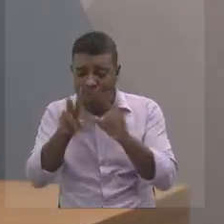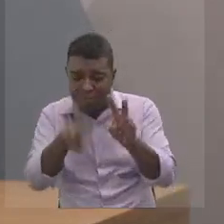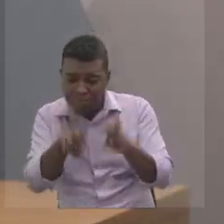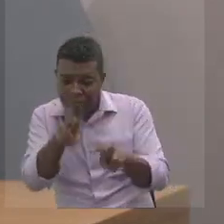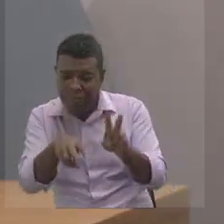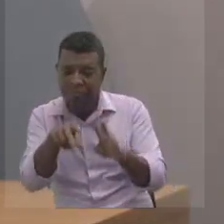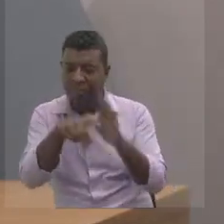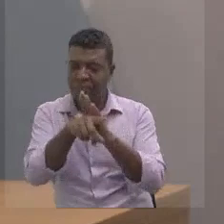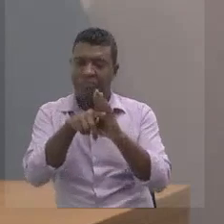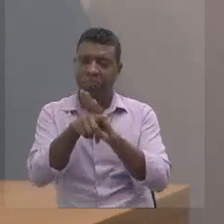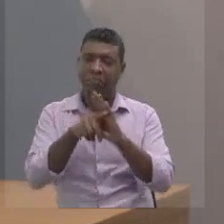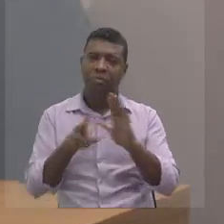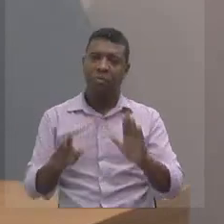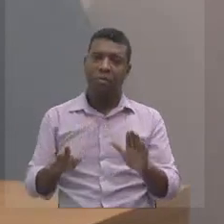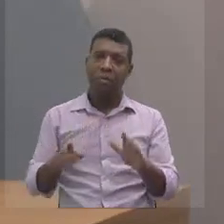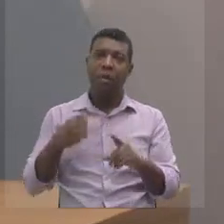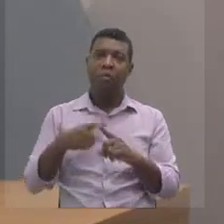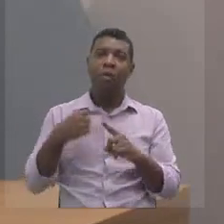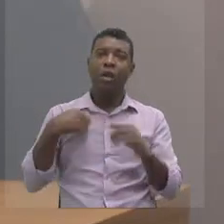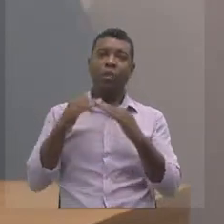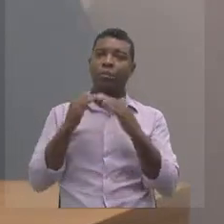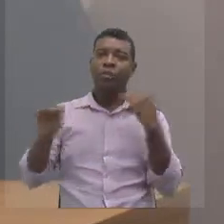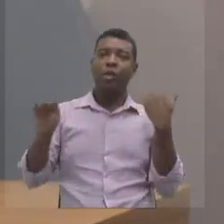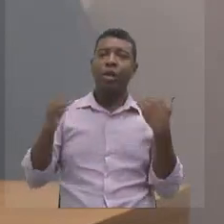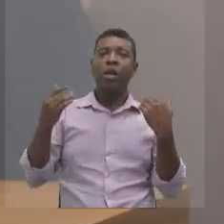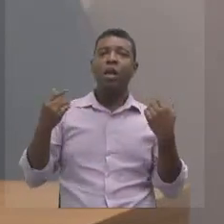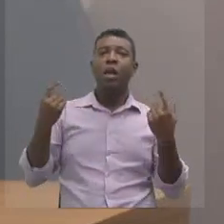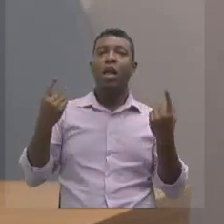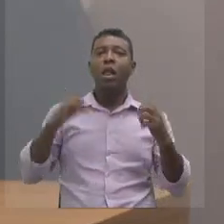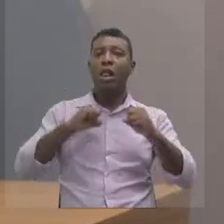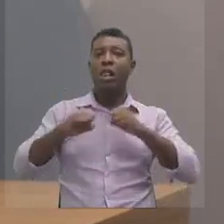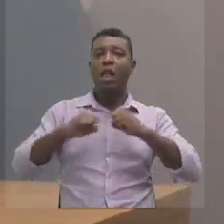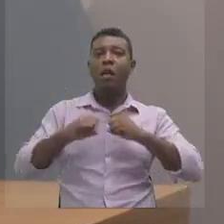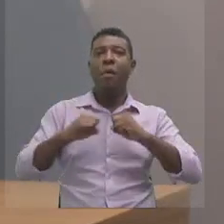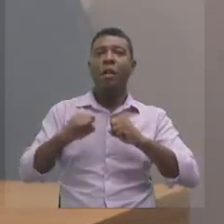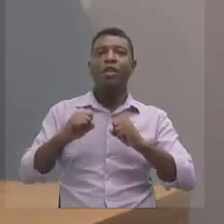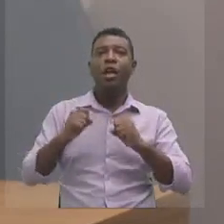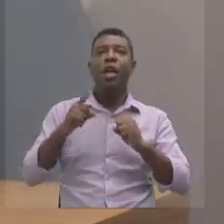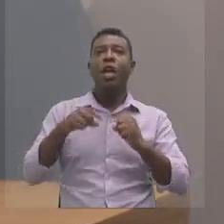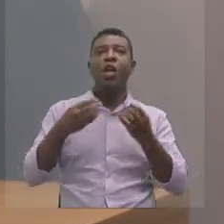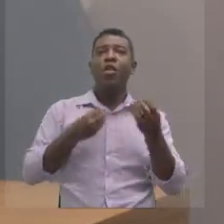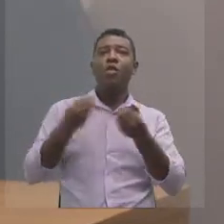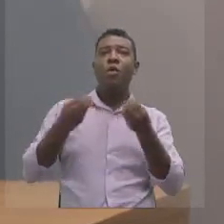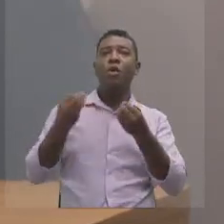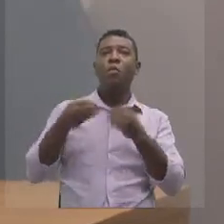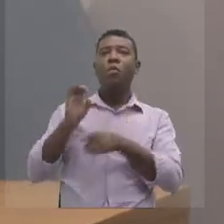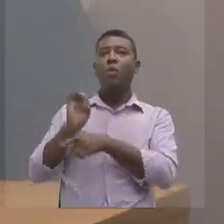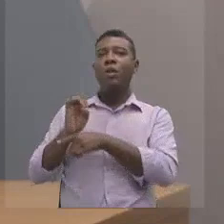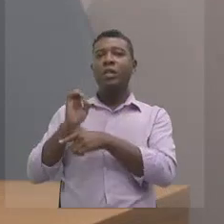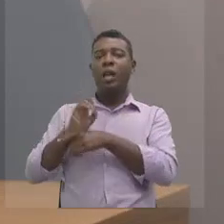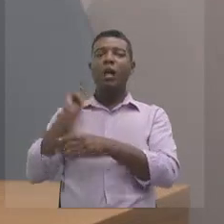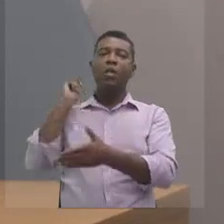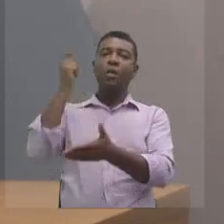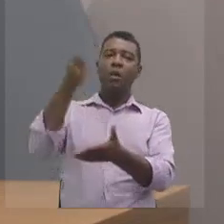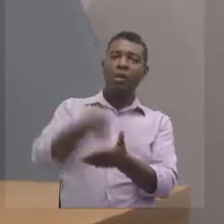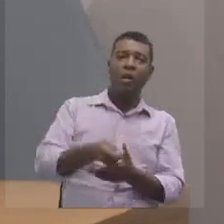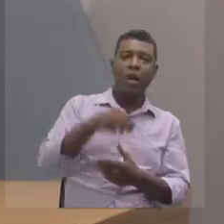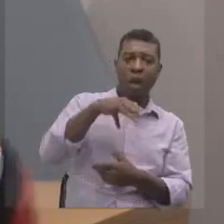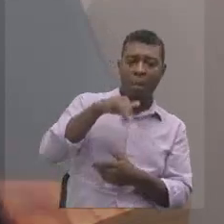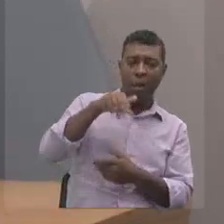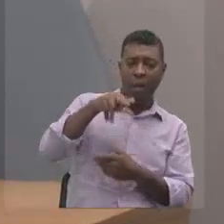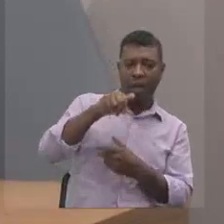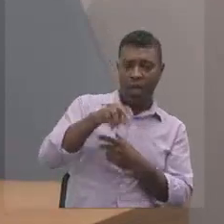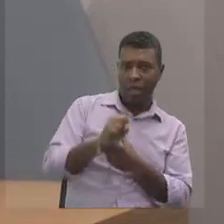Porque Eu discordo do debate em relação a como estado banca né o esquema da Minas Arena mas eu não vou